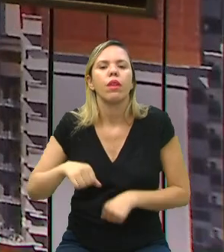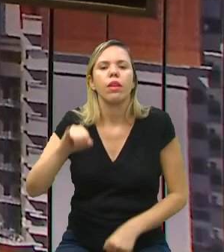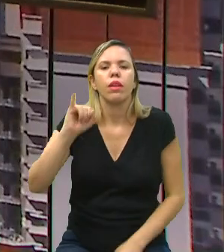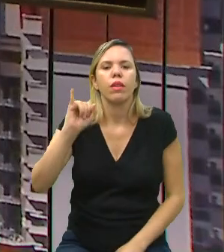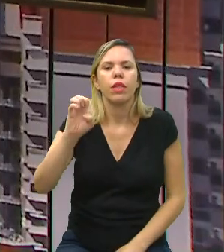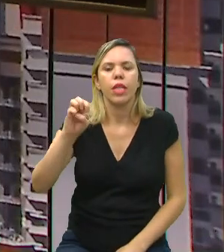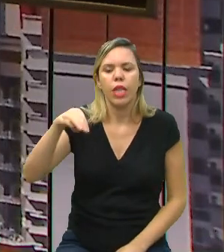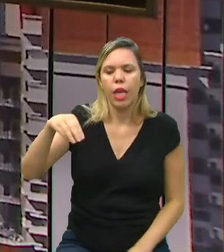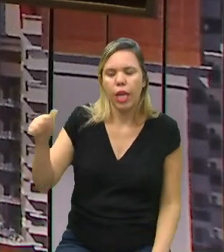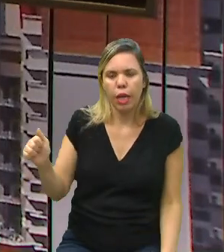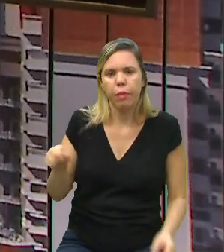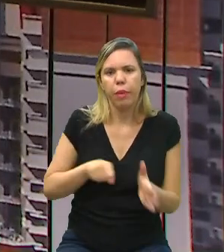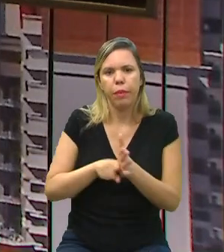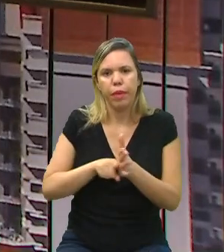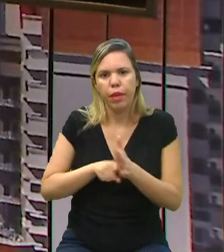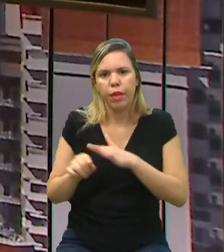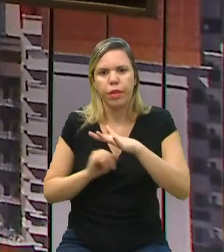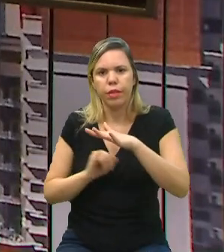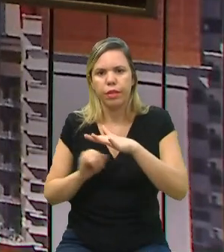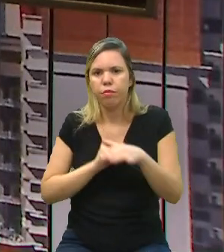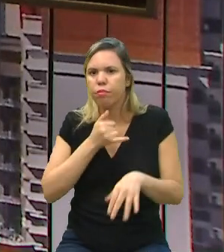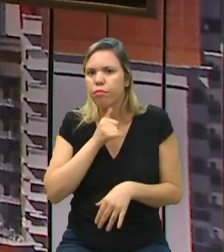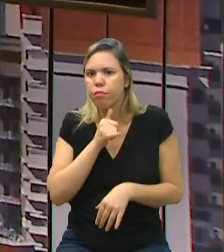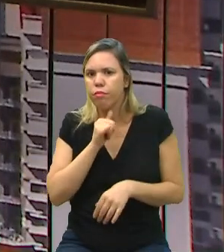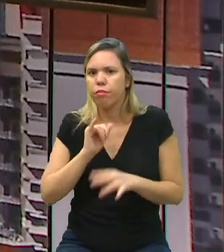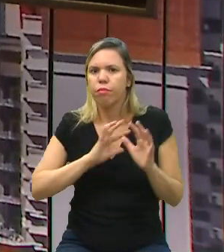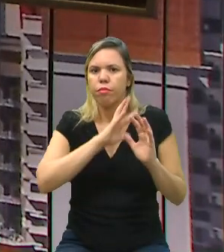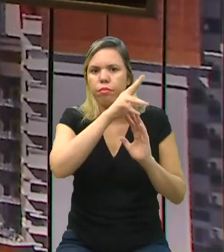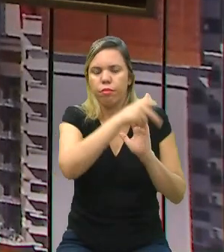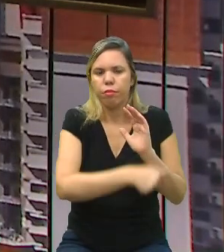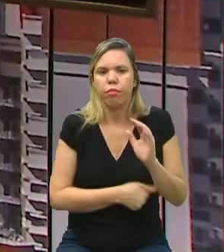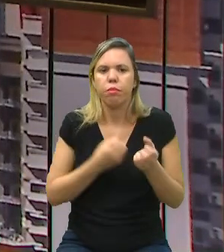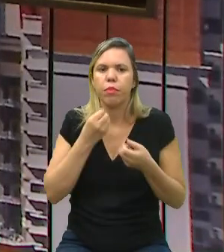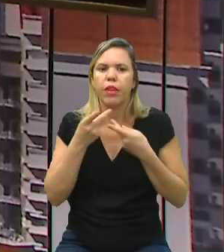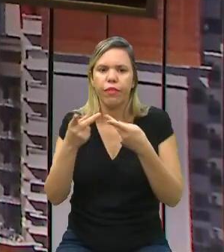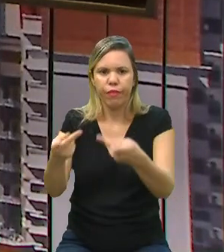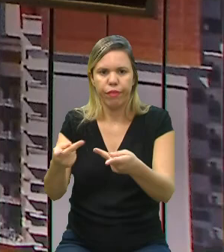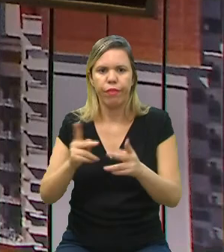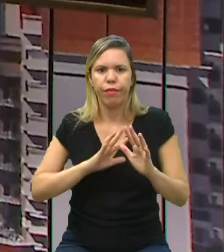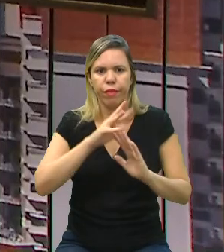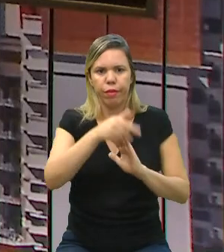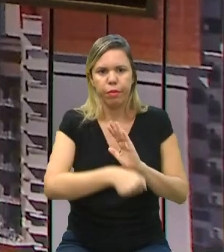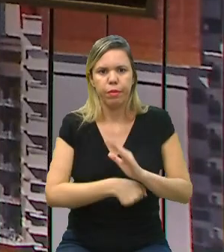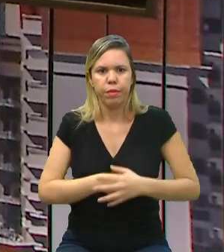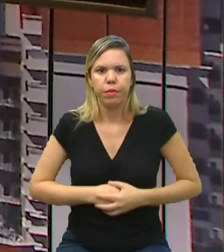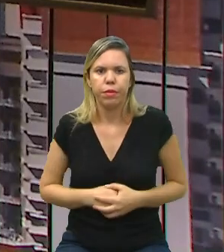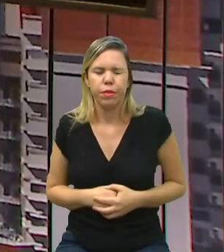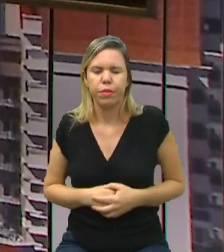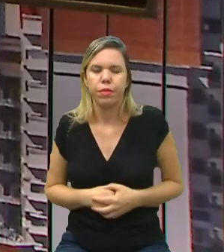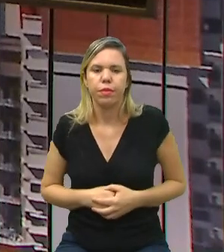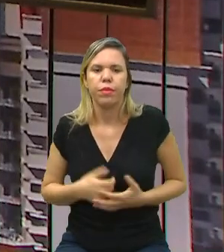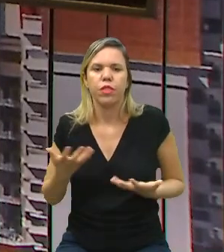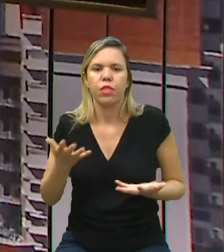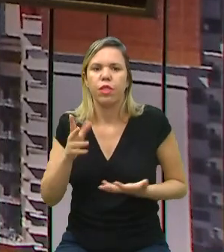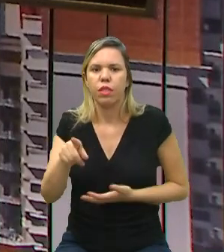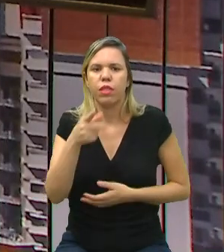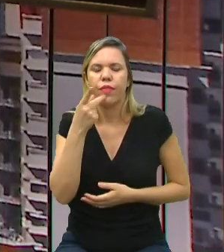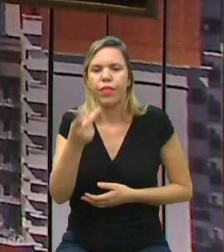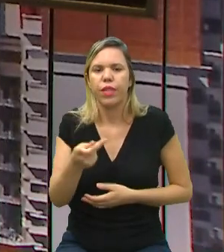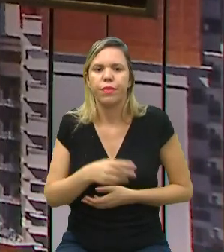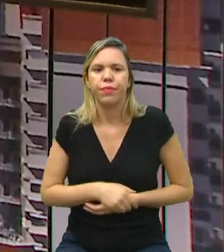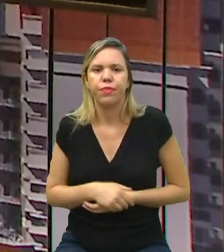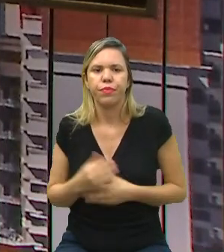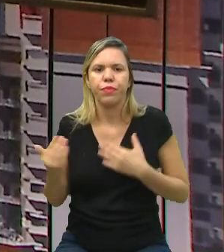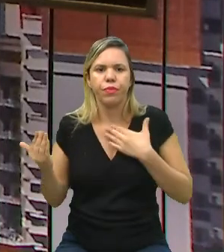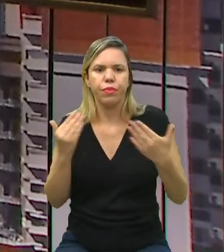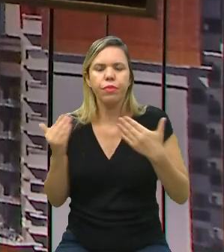Ambiente. Felipe, seja bem-vindo ao Giro Ambiental. E eu já queria que você falasse dessa comparação, desse aumento, o que ele